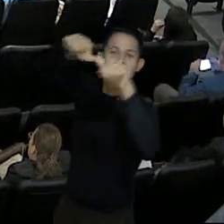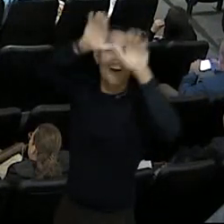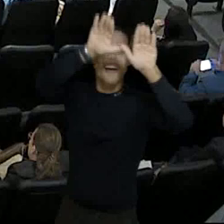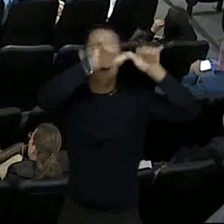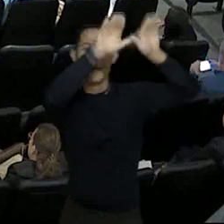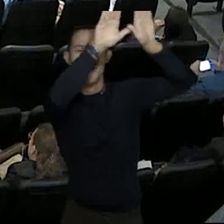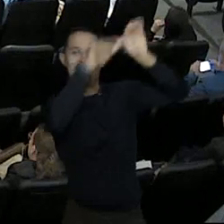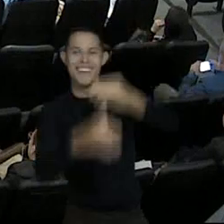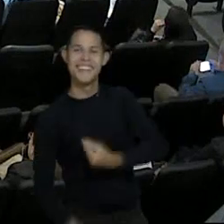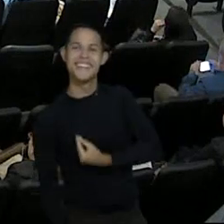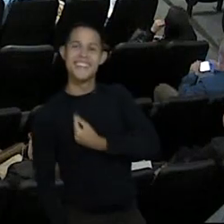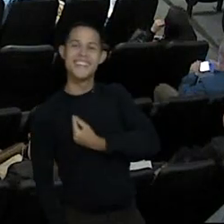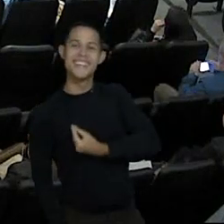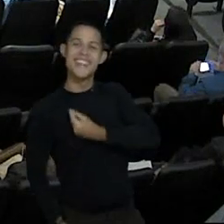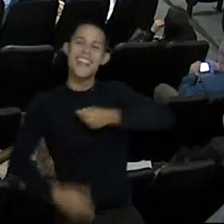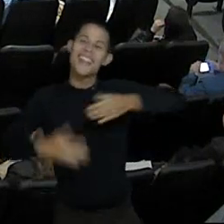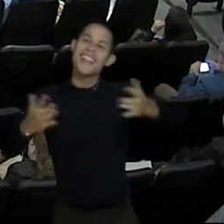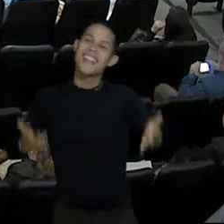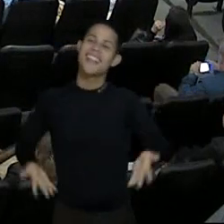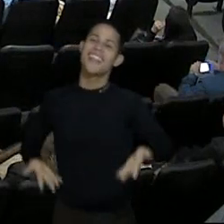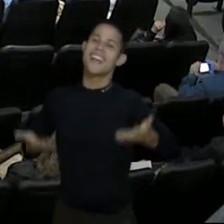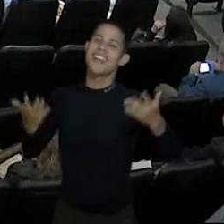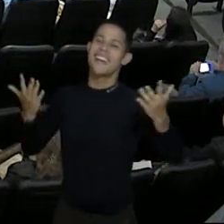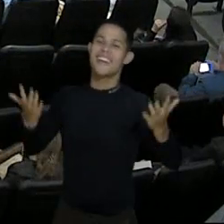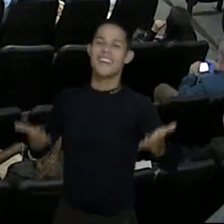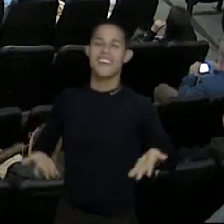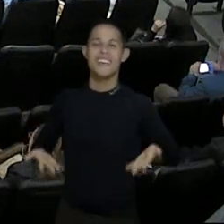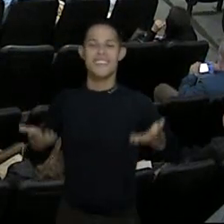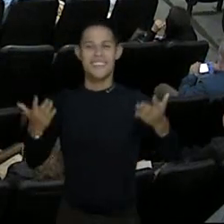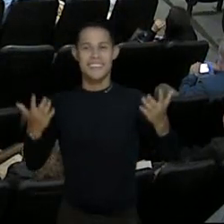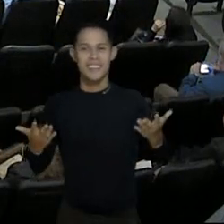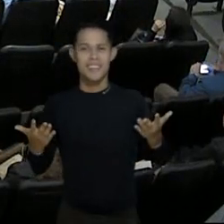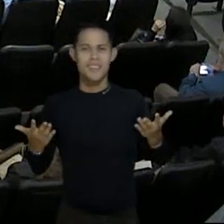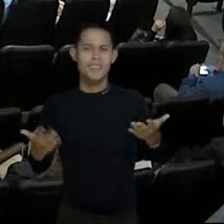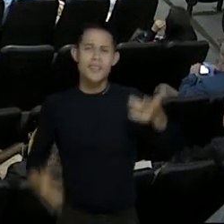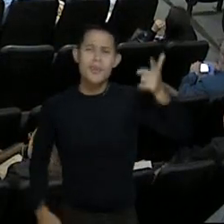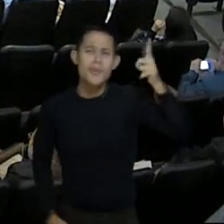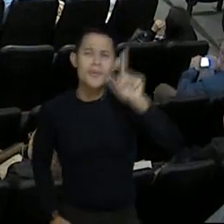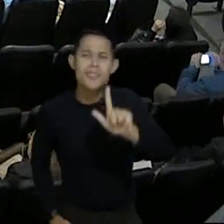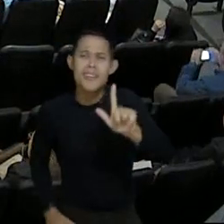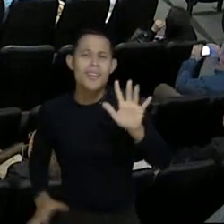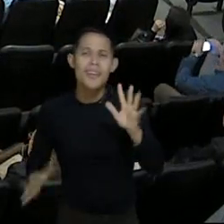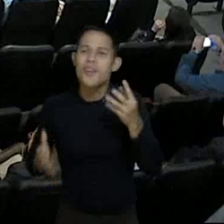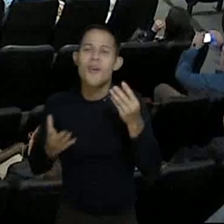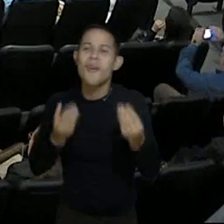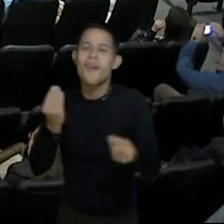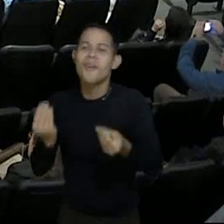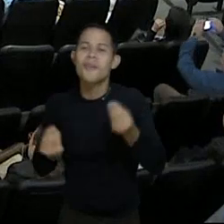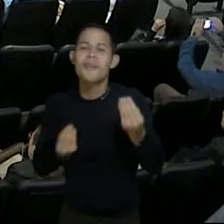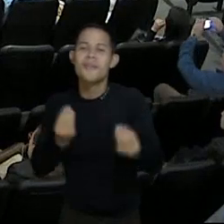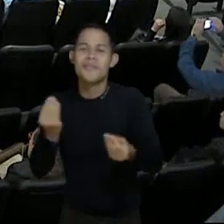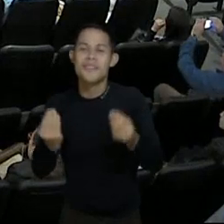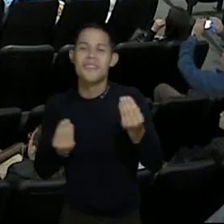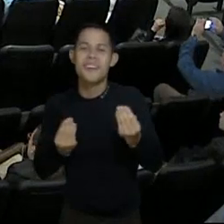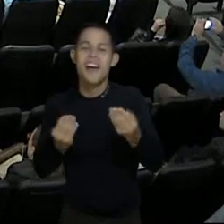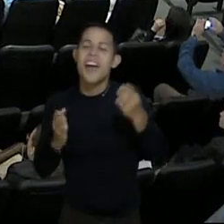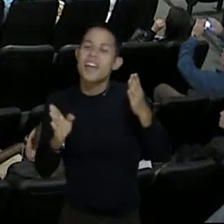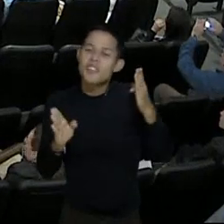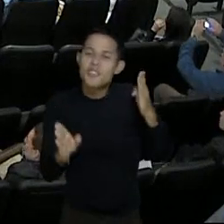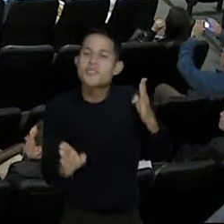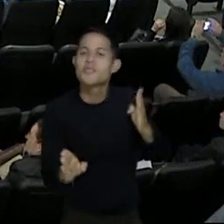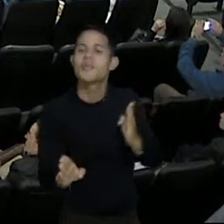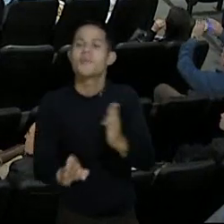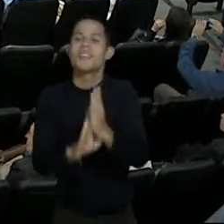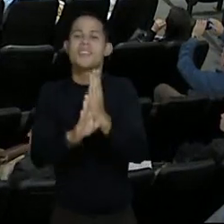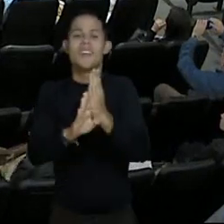penas isso se consegue Descobrindo a alegria